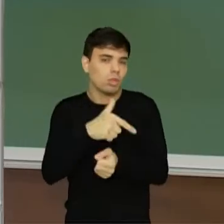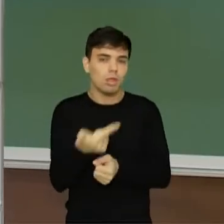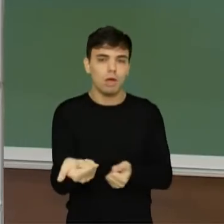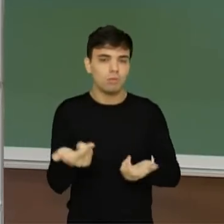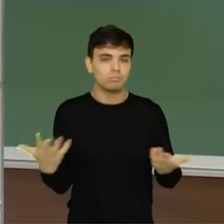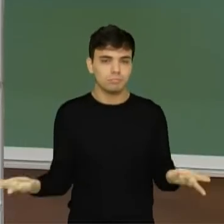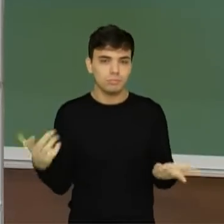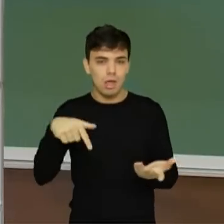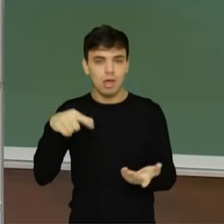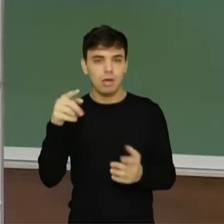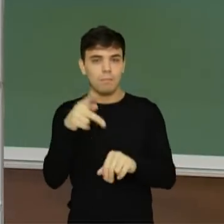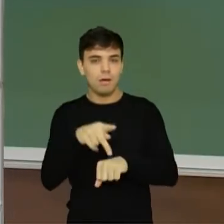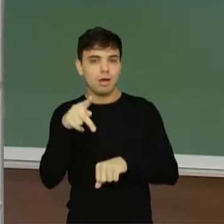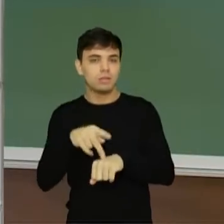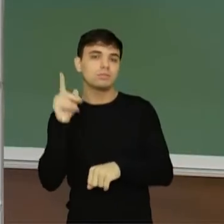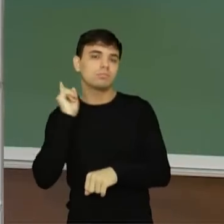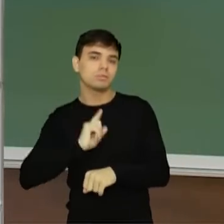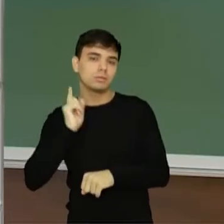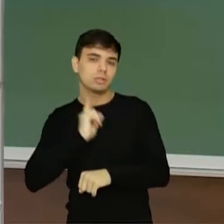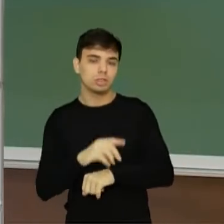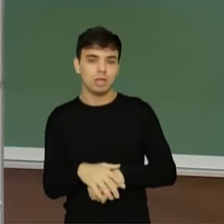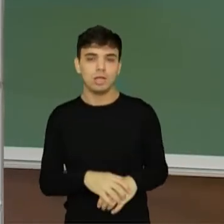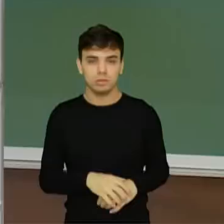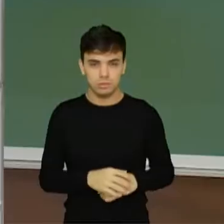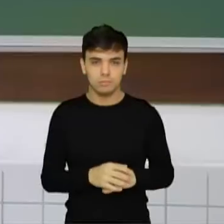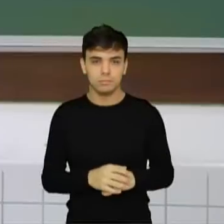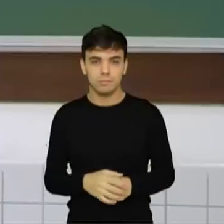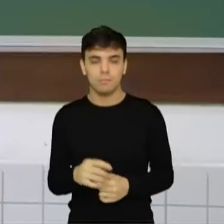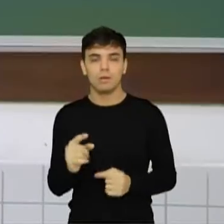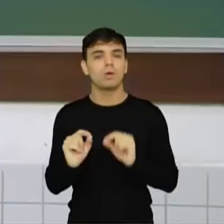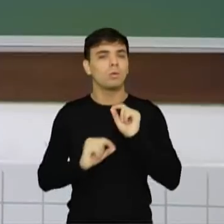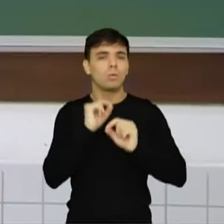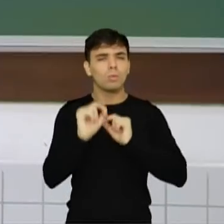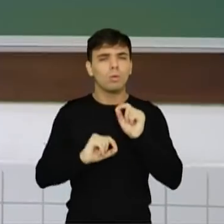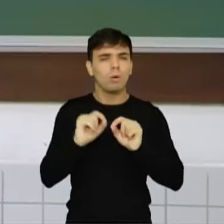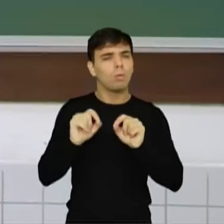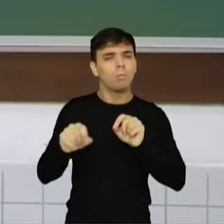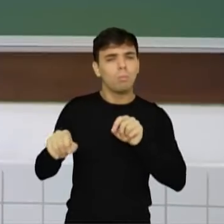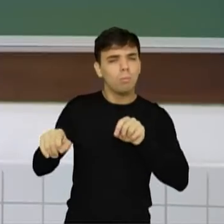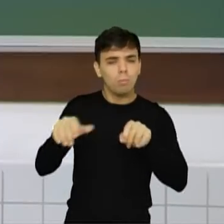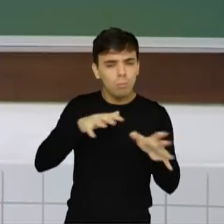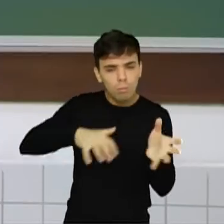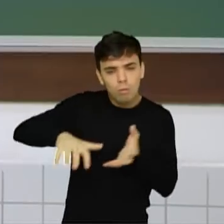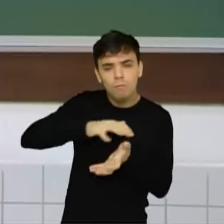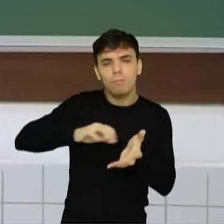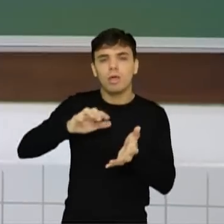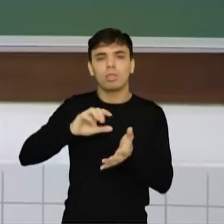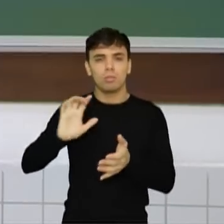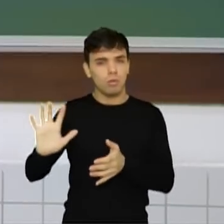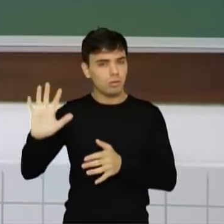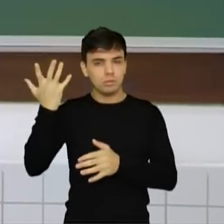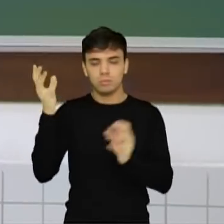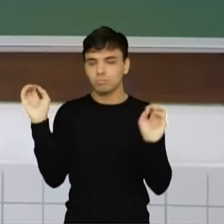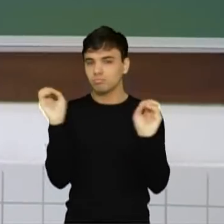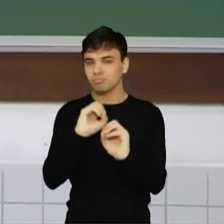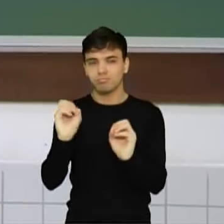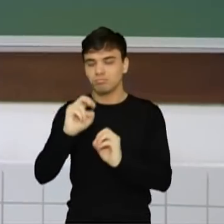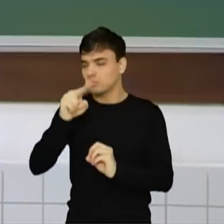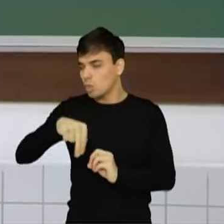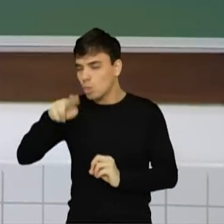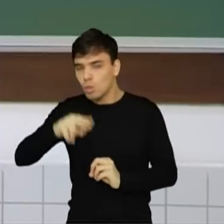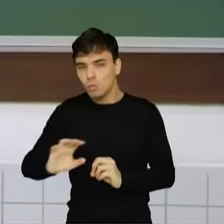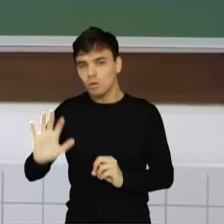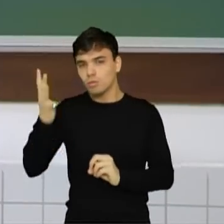que seria Minas Gerais. Tá? O que vai acontecer? Qual vai ser o desfecho desse movimento? Ele não ocorreu. Tá? Nunca houve